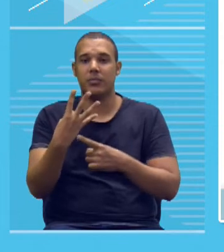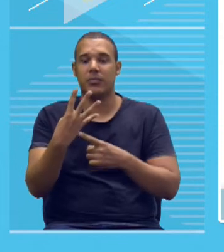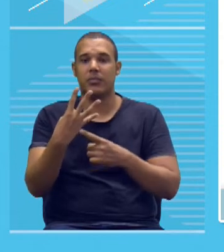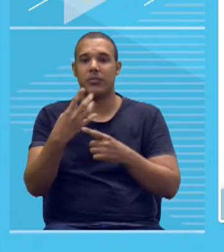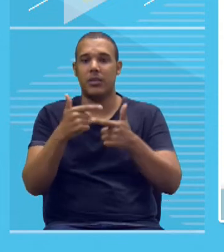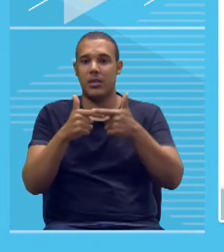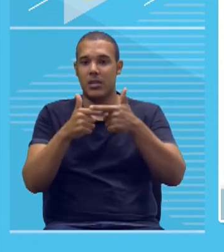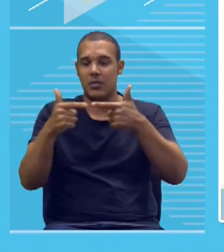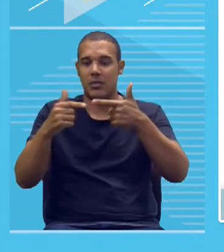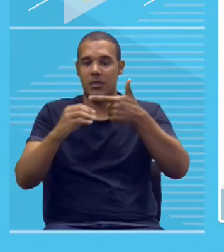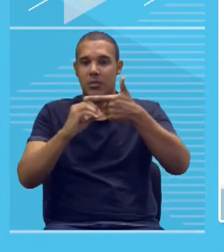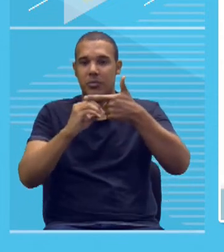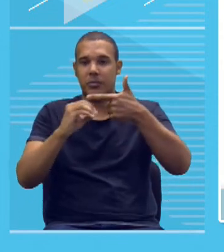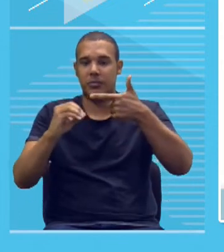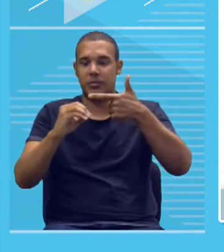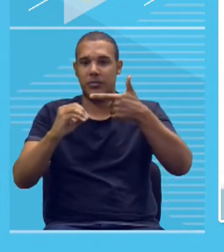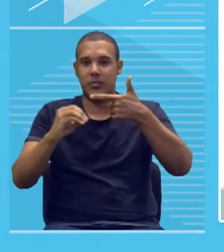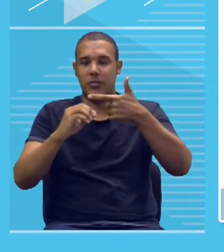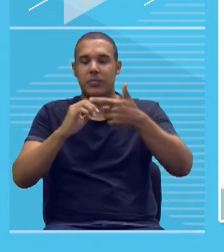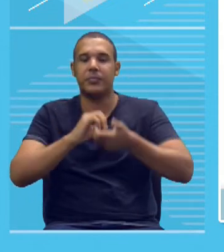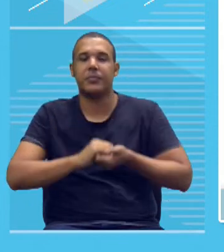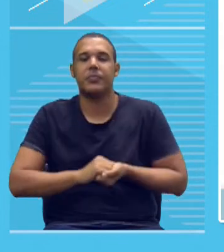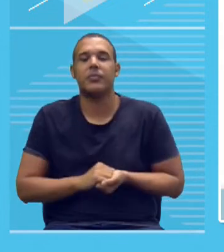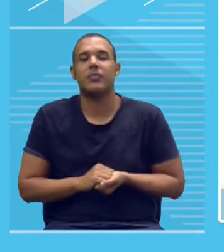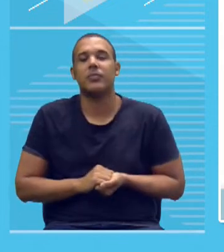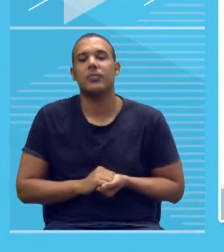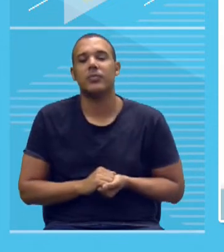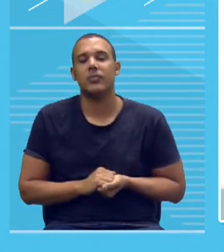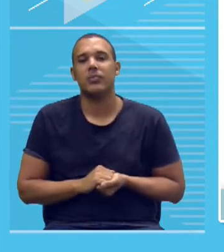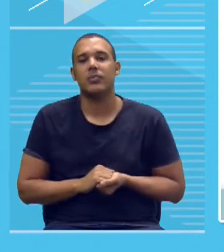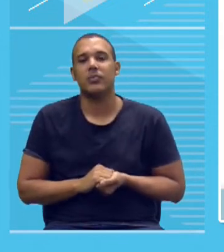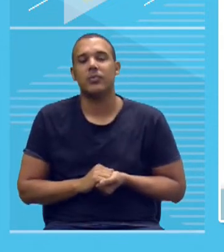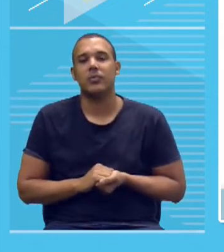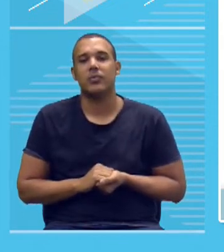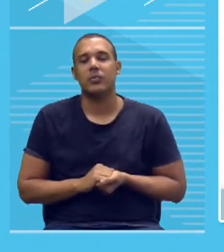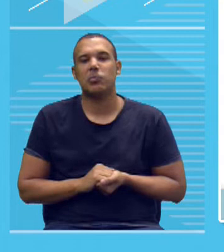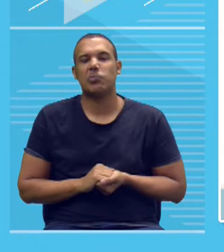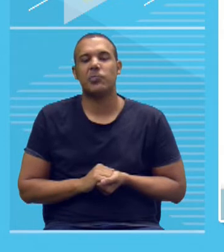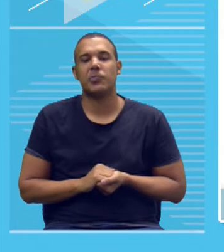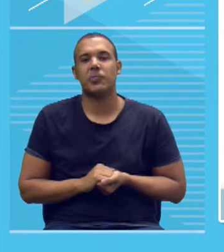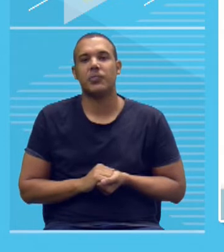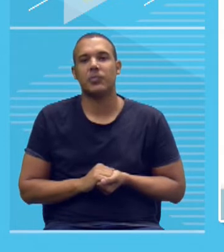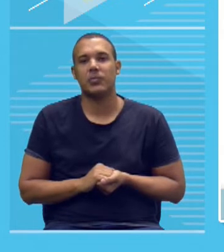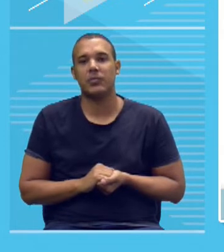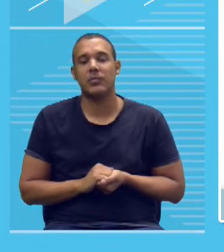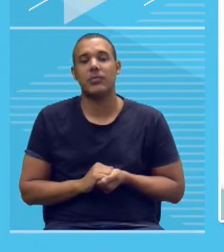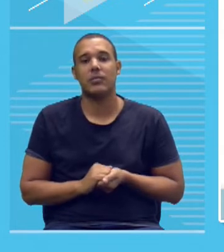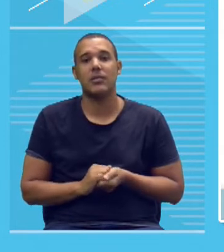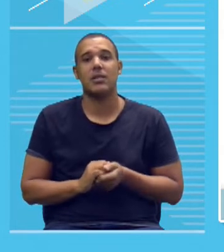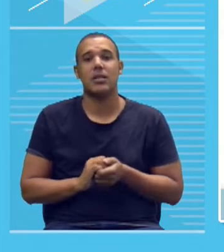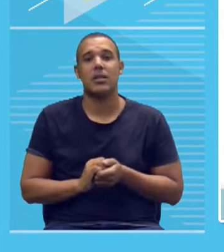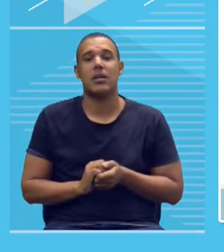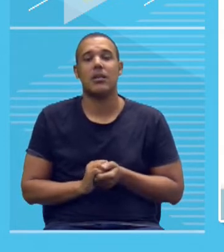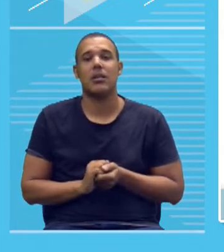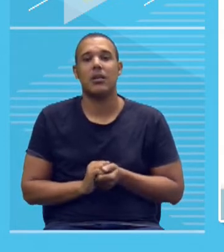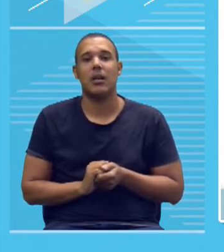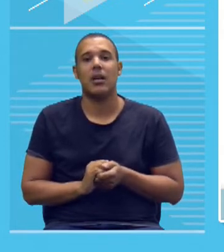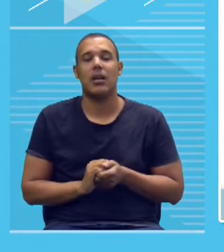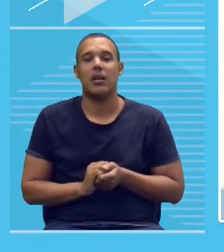/ sem O interessante é que na maioria das vezes dá para gente fazer ó simplificação